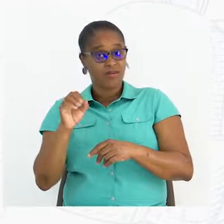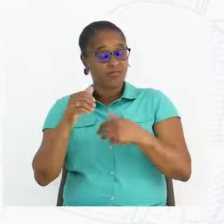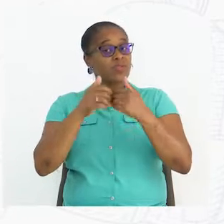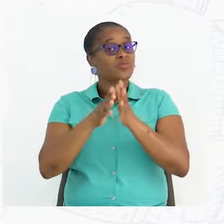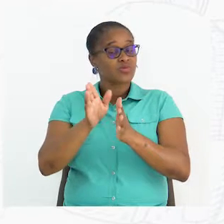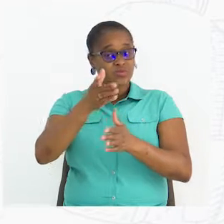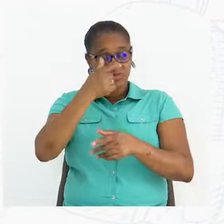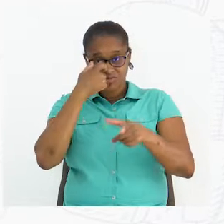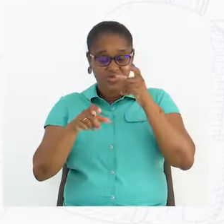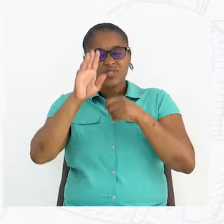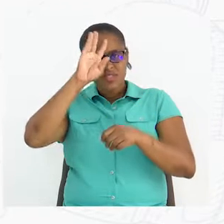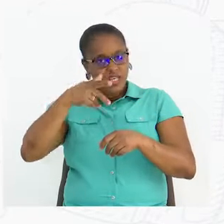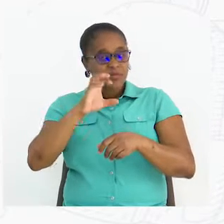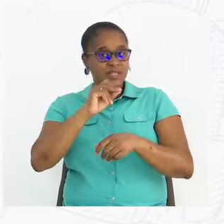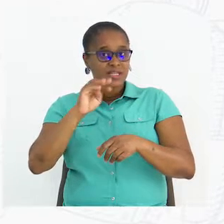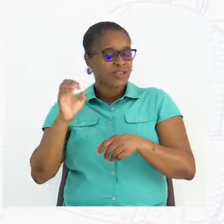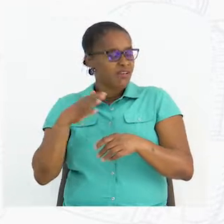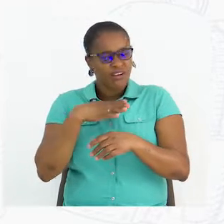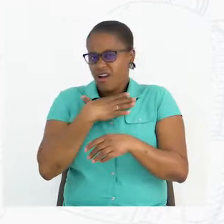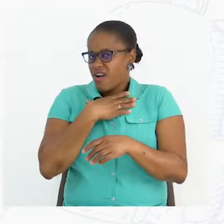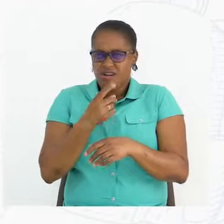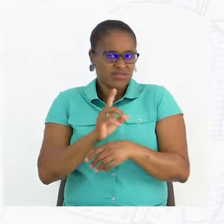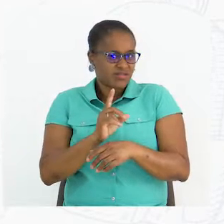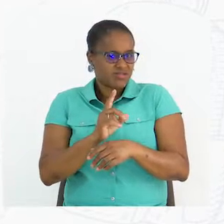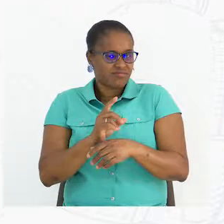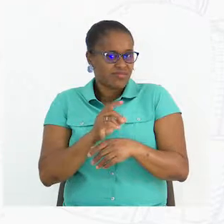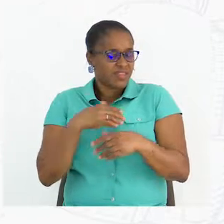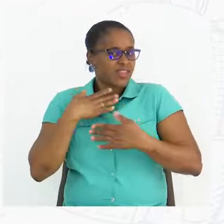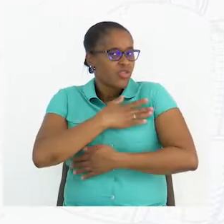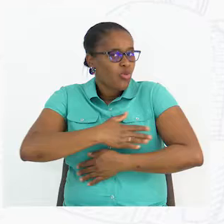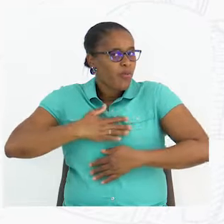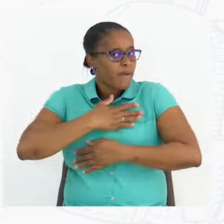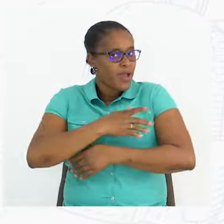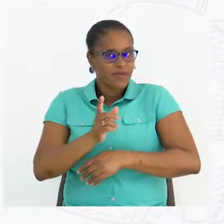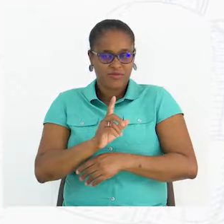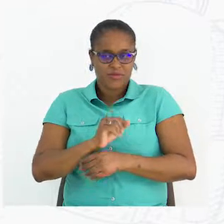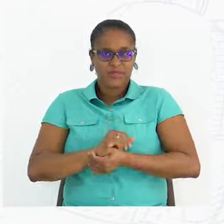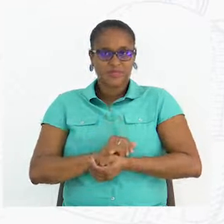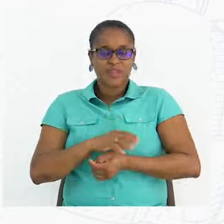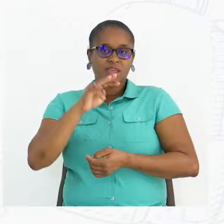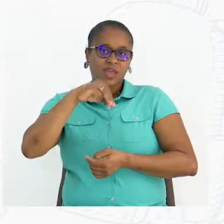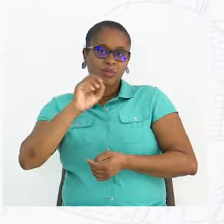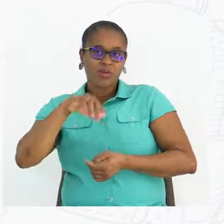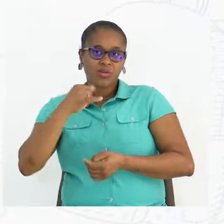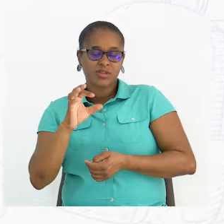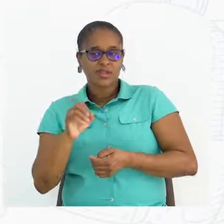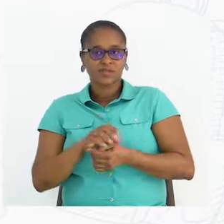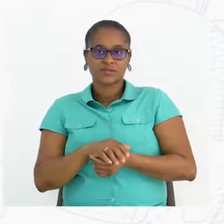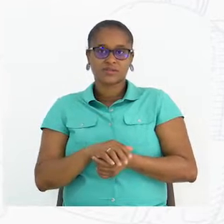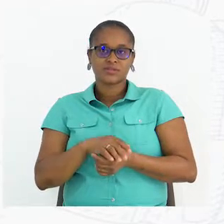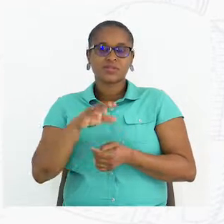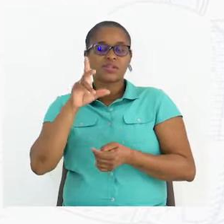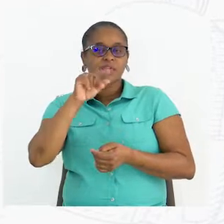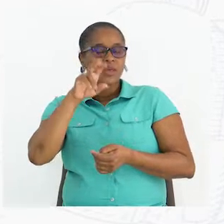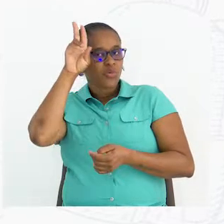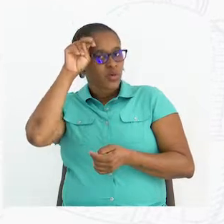não gosta de tomar banho. E a Mônica e o seu coelhinho Sansão. E